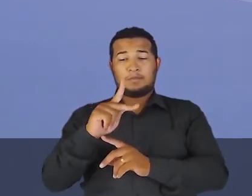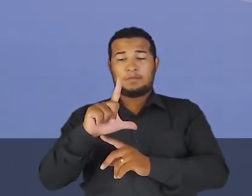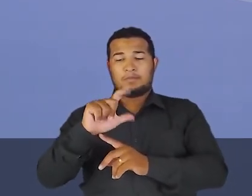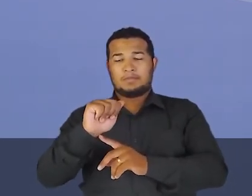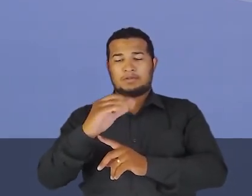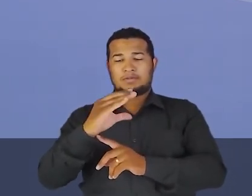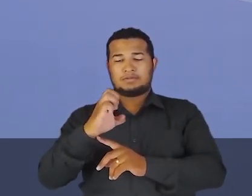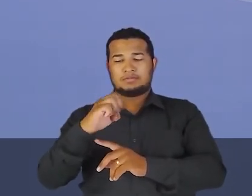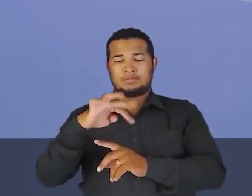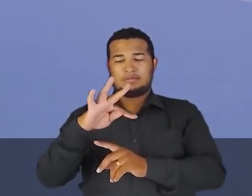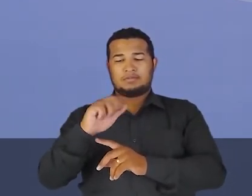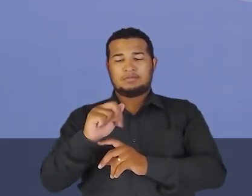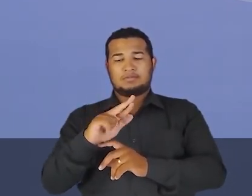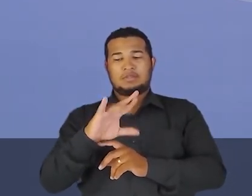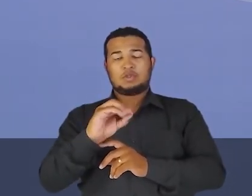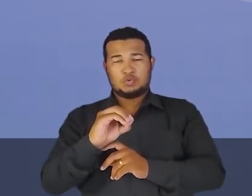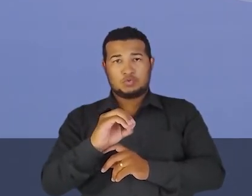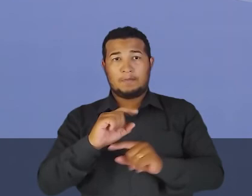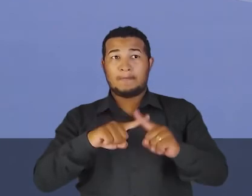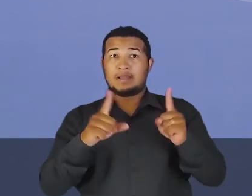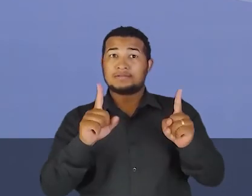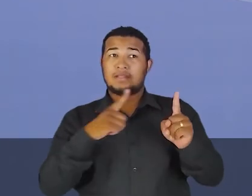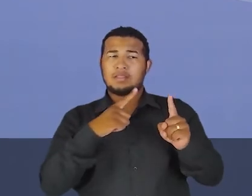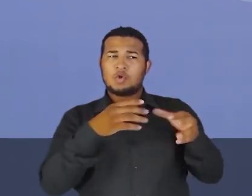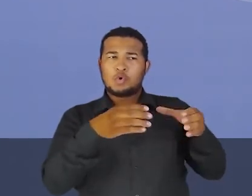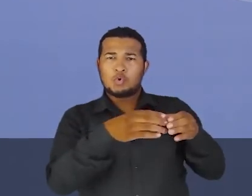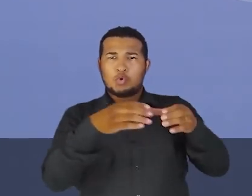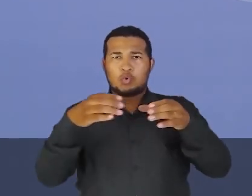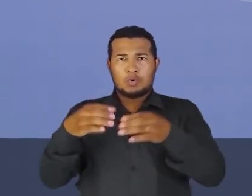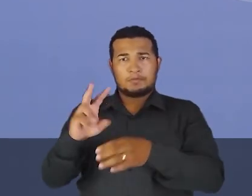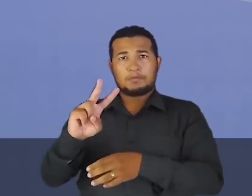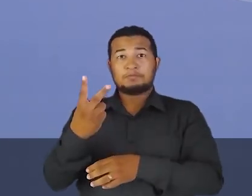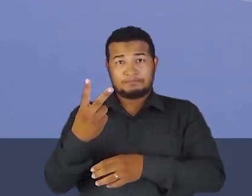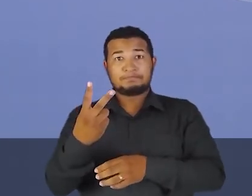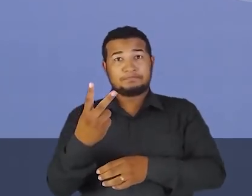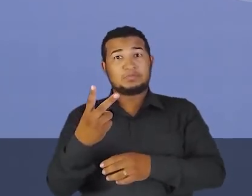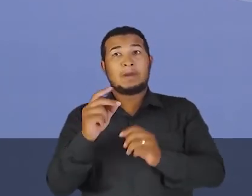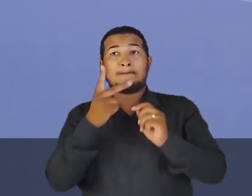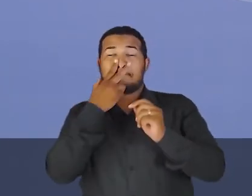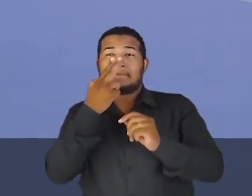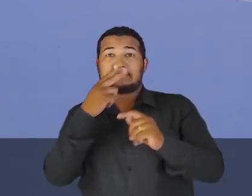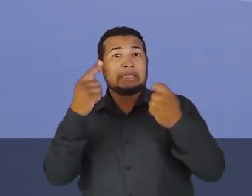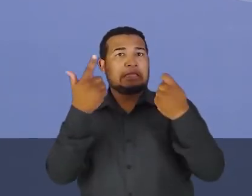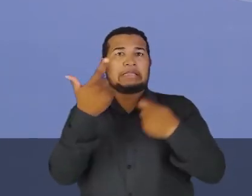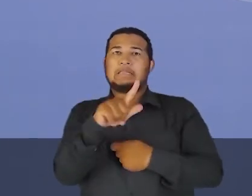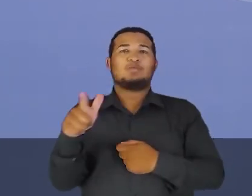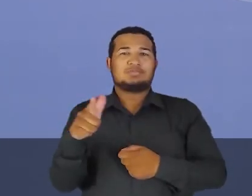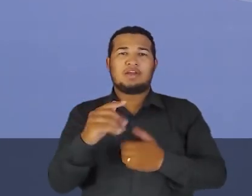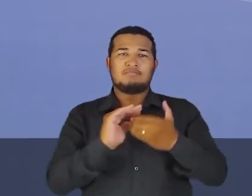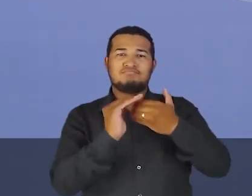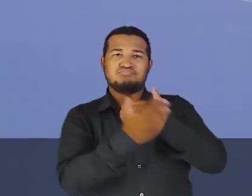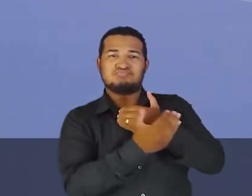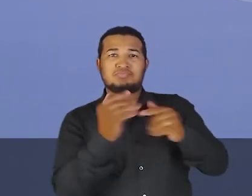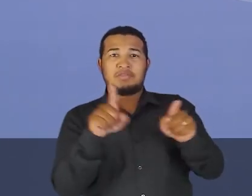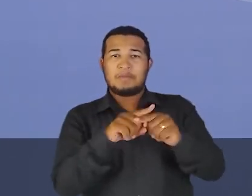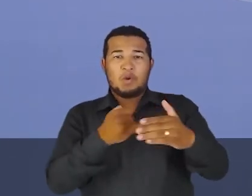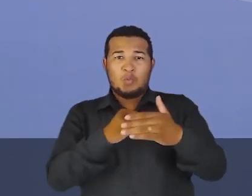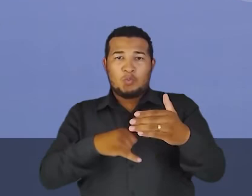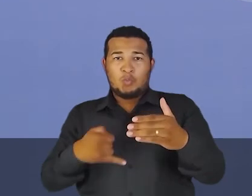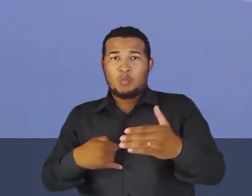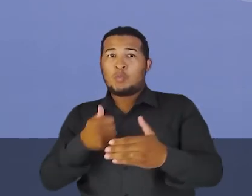ou eutérios. Mas nós temos 2 grupos de outros mamíferos, né, que não possuem placenta e cordão umbilical, que são